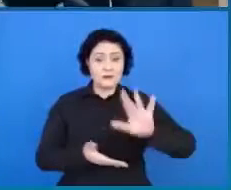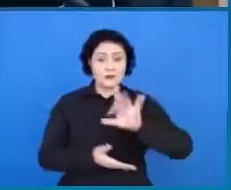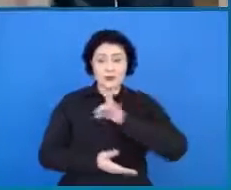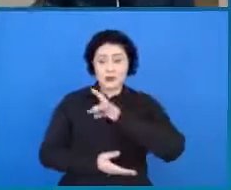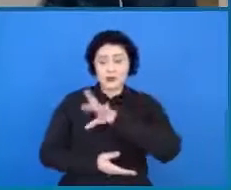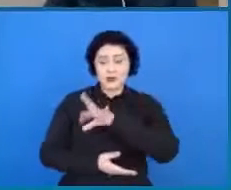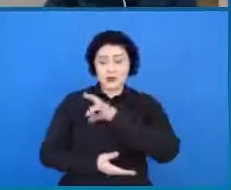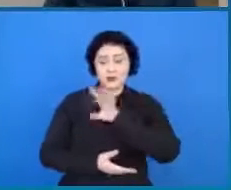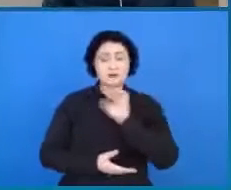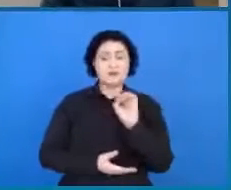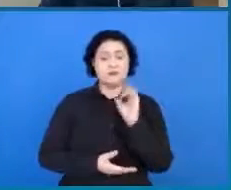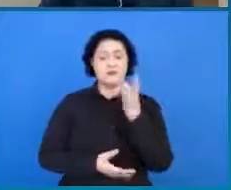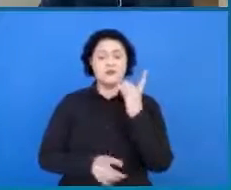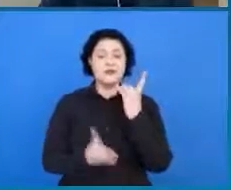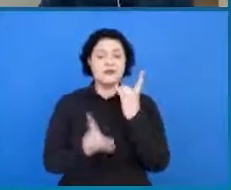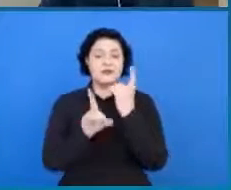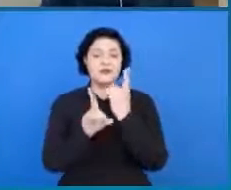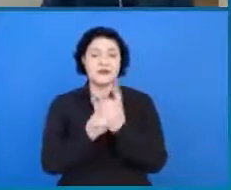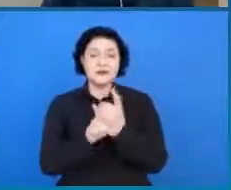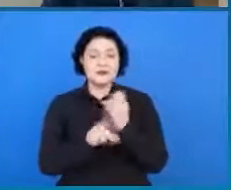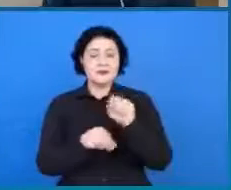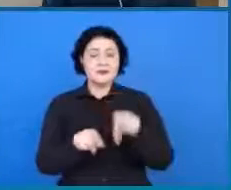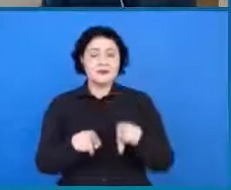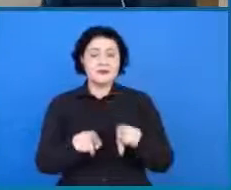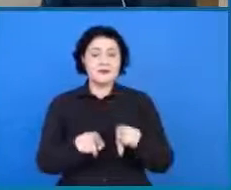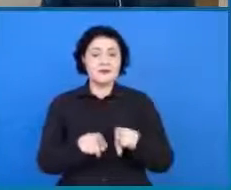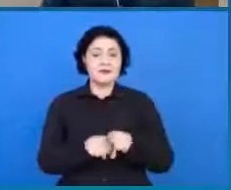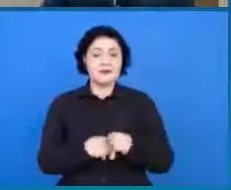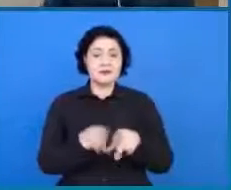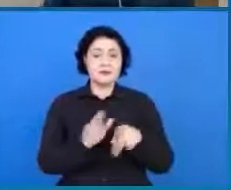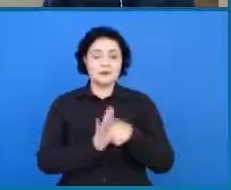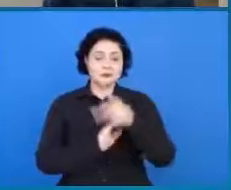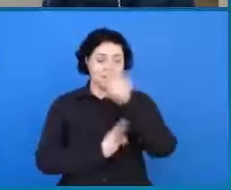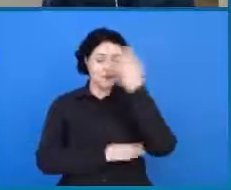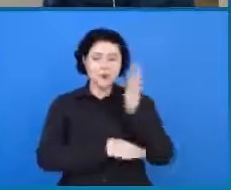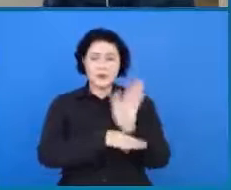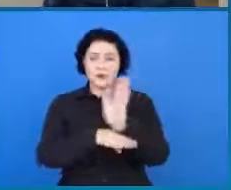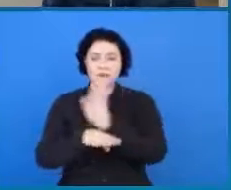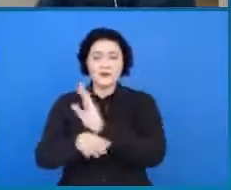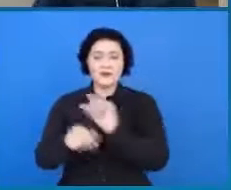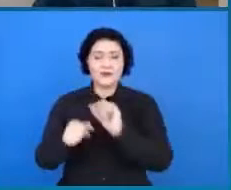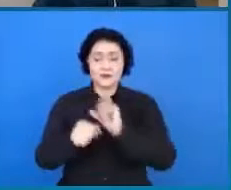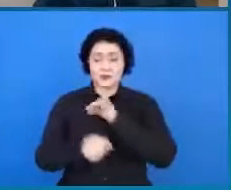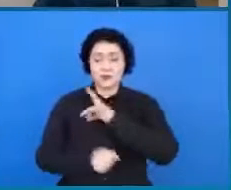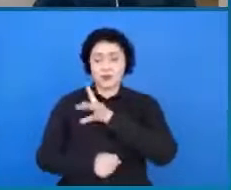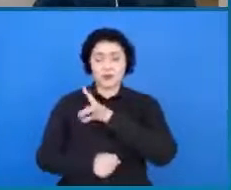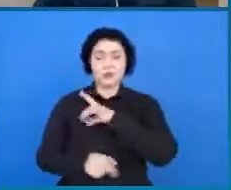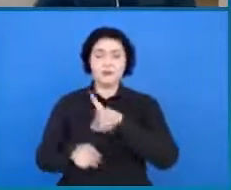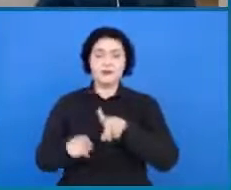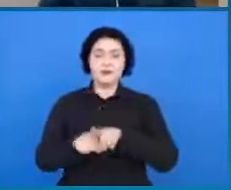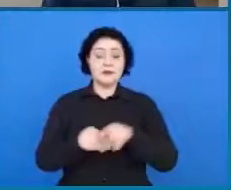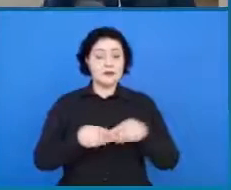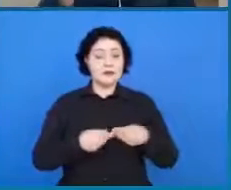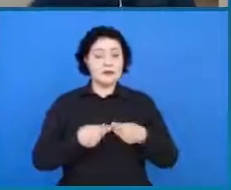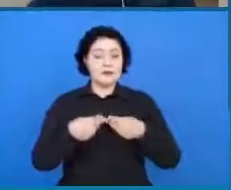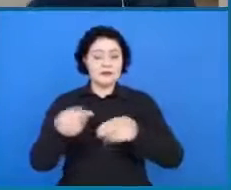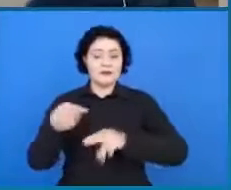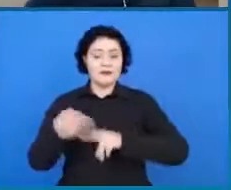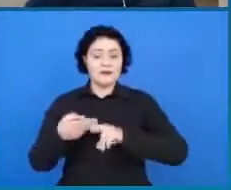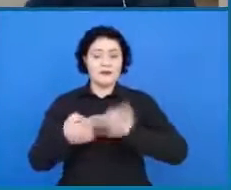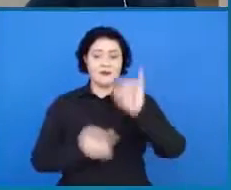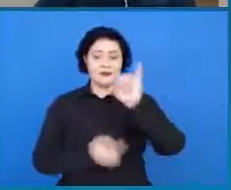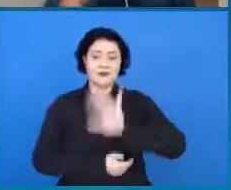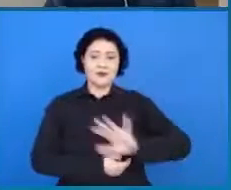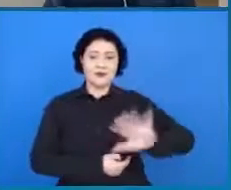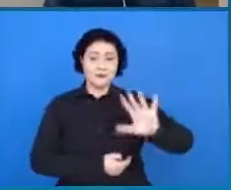Chile e encontramos aí o cinematógrafo chileno que cedeu o uso das imagens